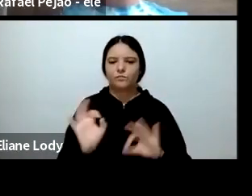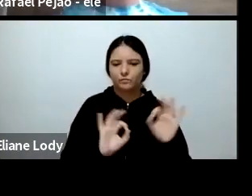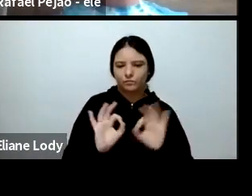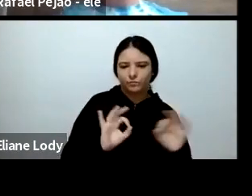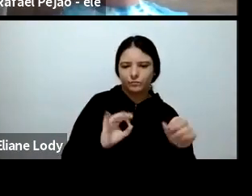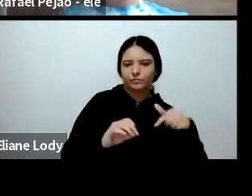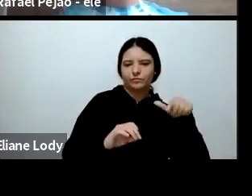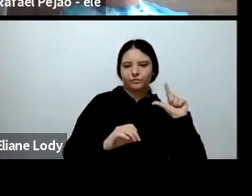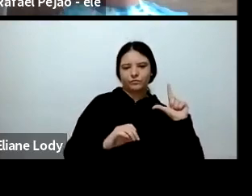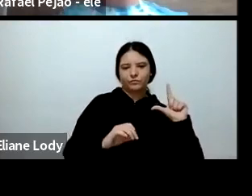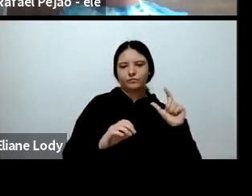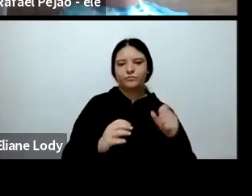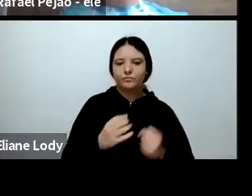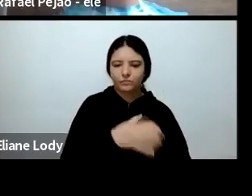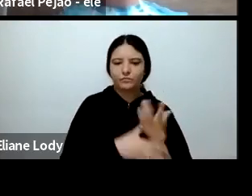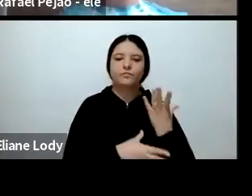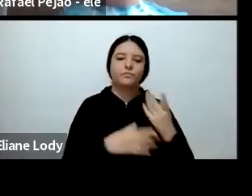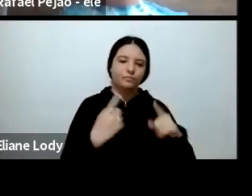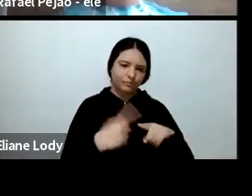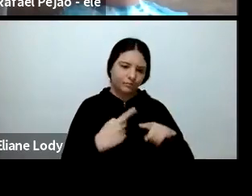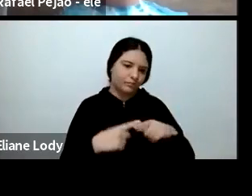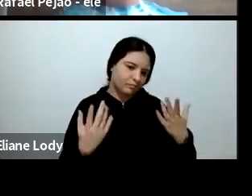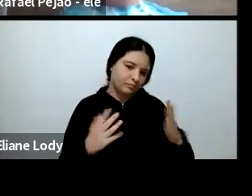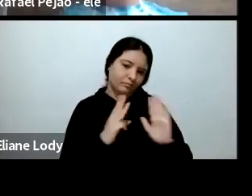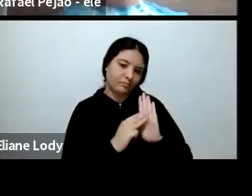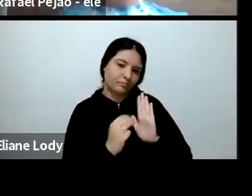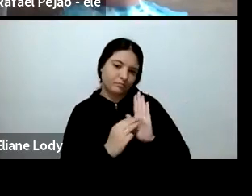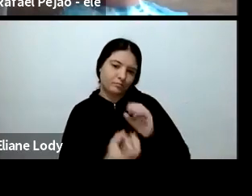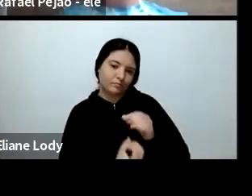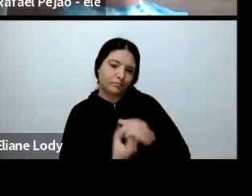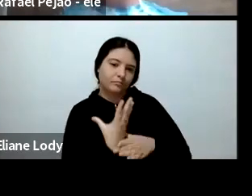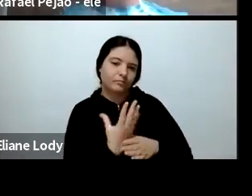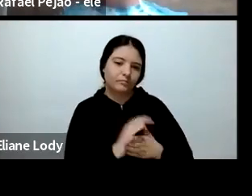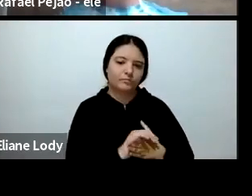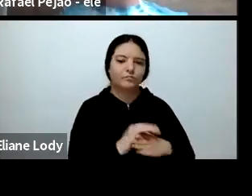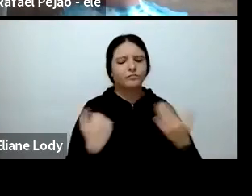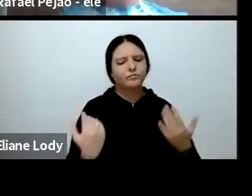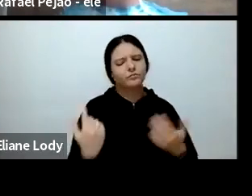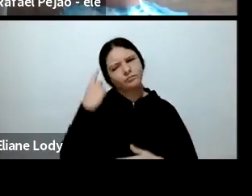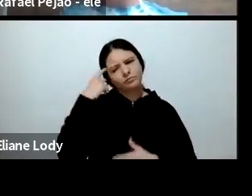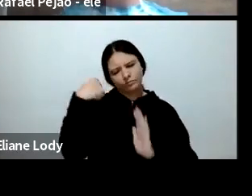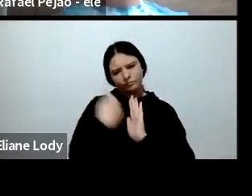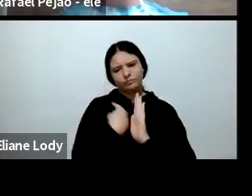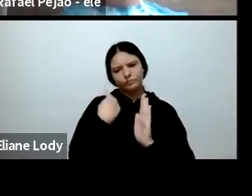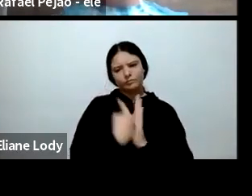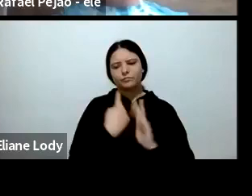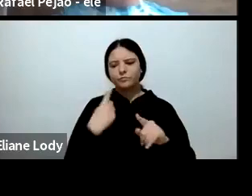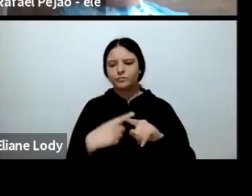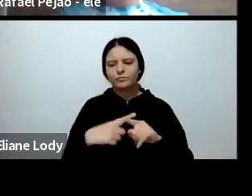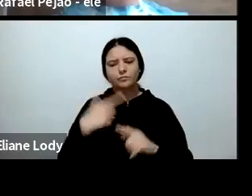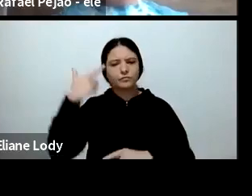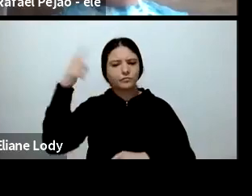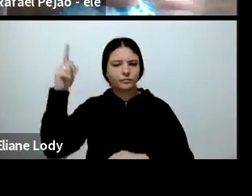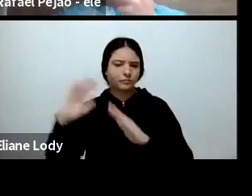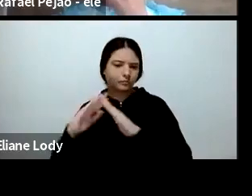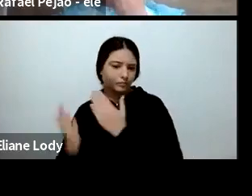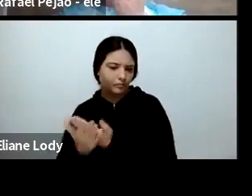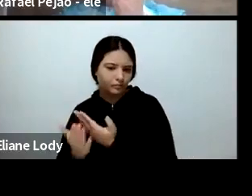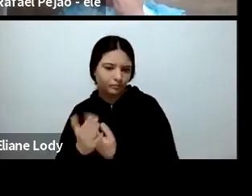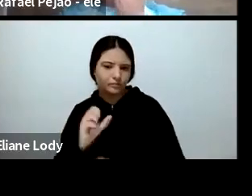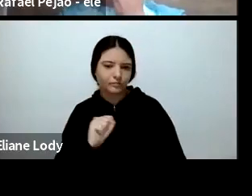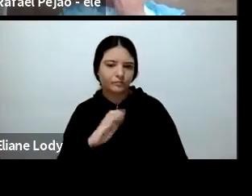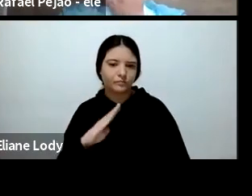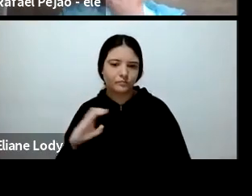e surgiu da necessidade e criou um método. E assim fico me perguntando, porque em outra situação, numa escola de São Bernardo,